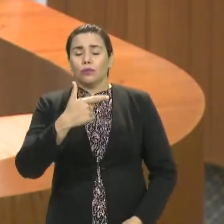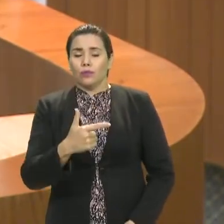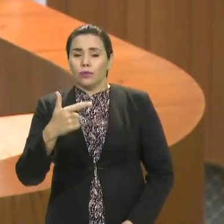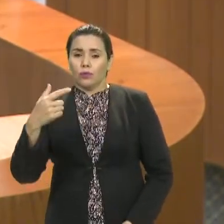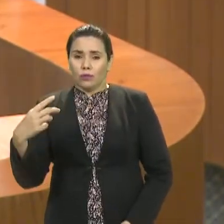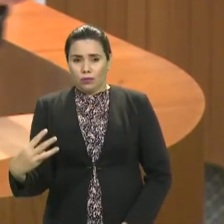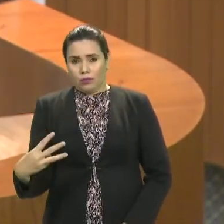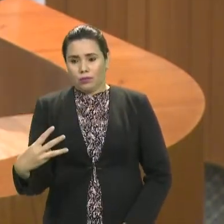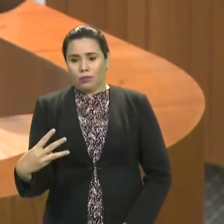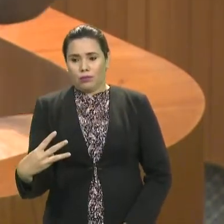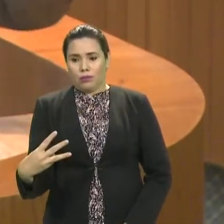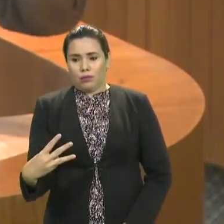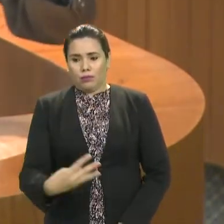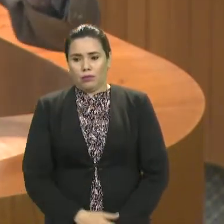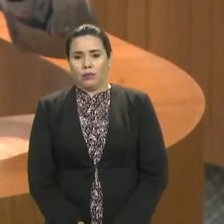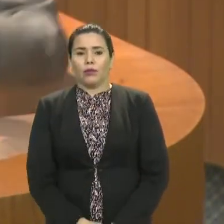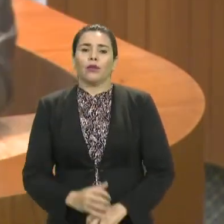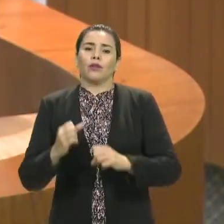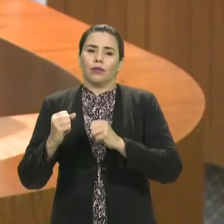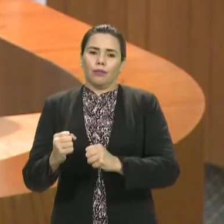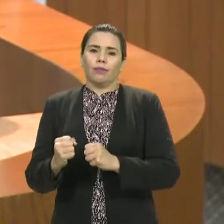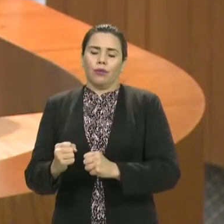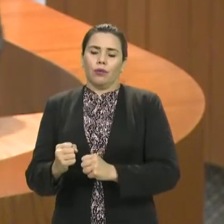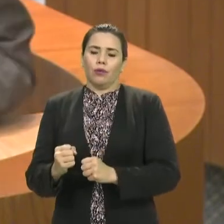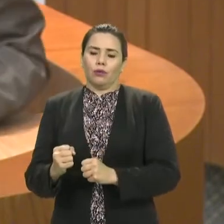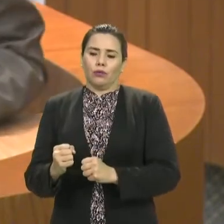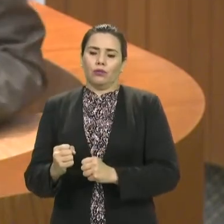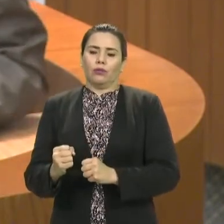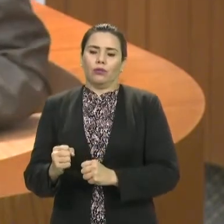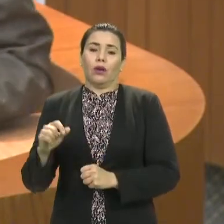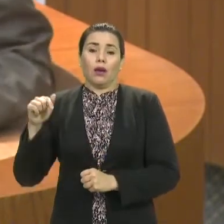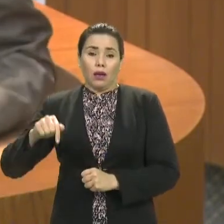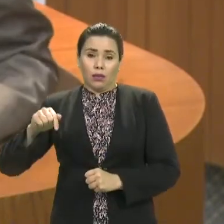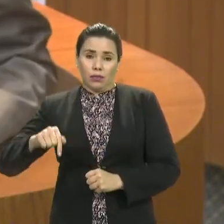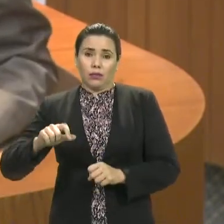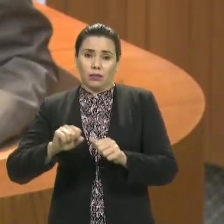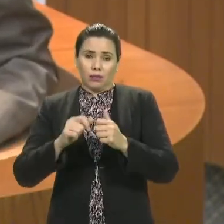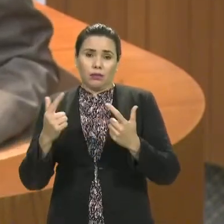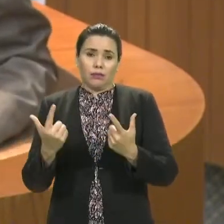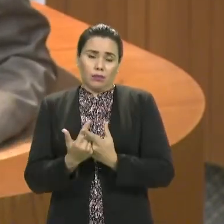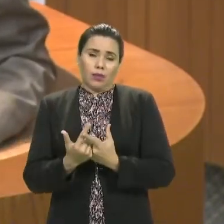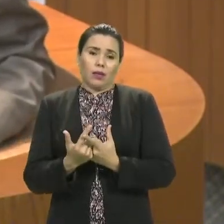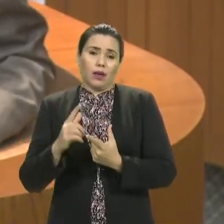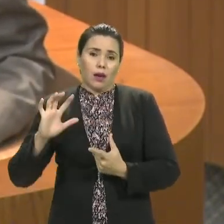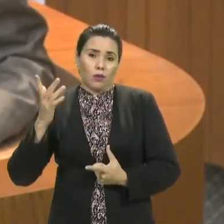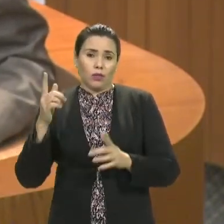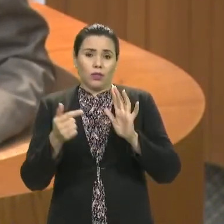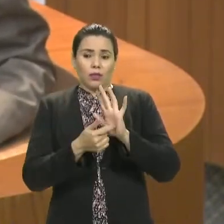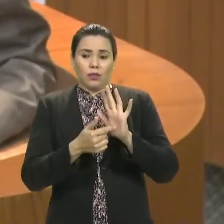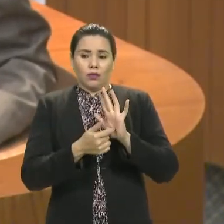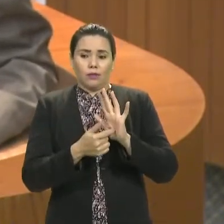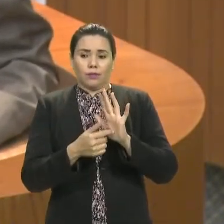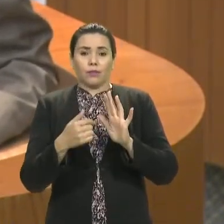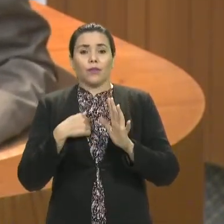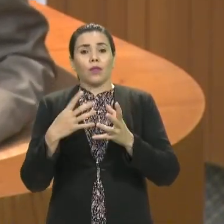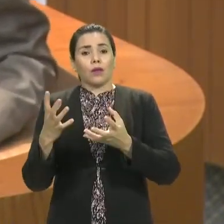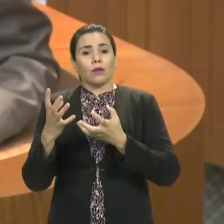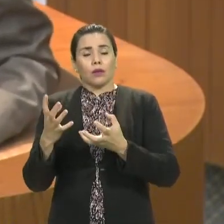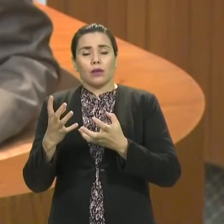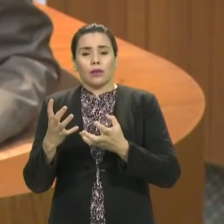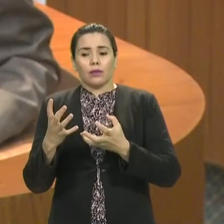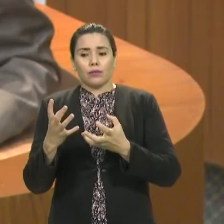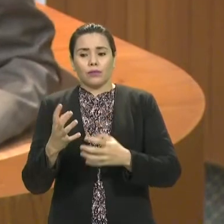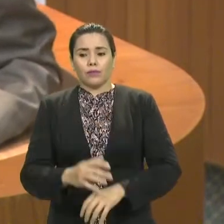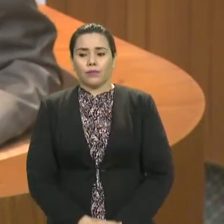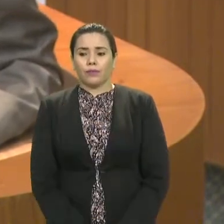vem, para atuar dentro desta casa. Isso diz o regimento. Deputado, eu quero, através do requerimento,